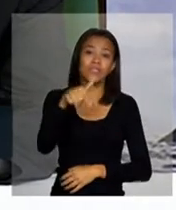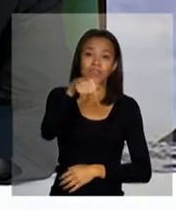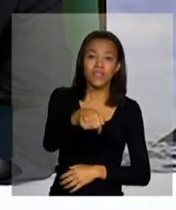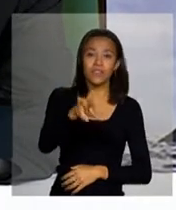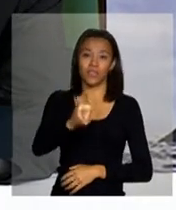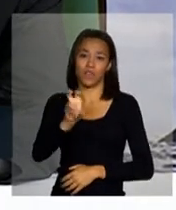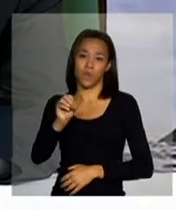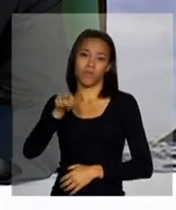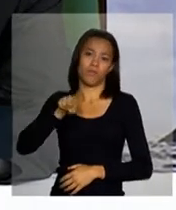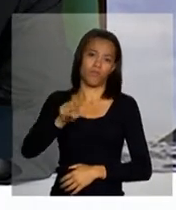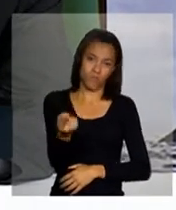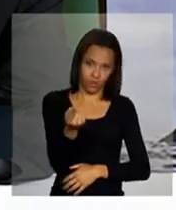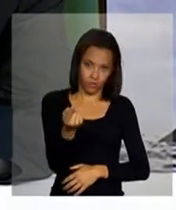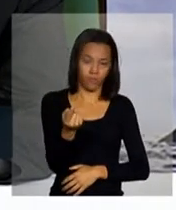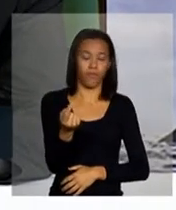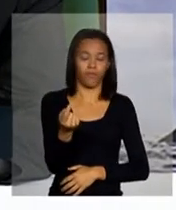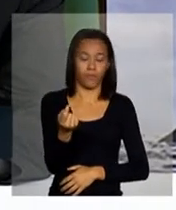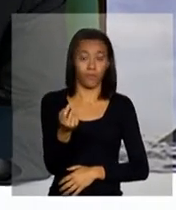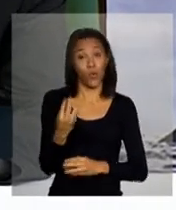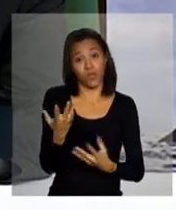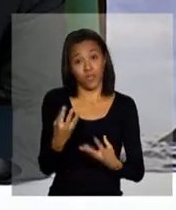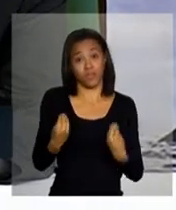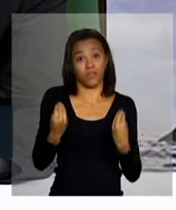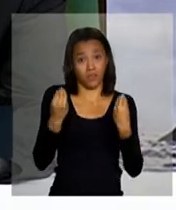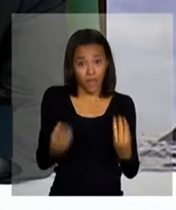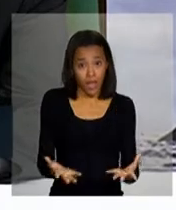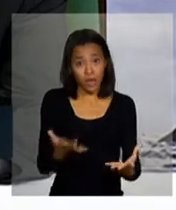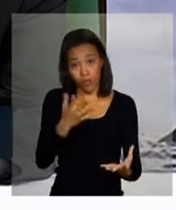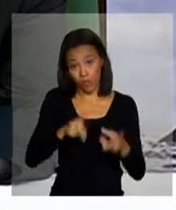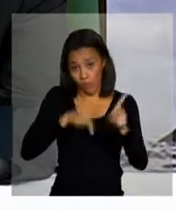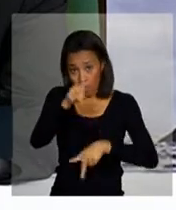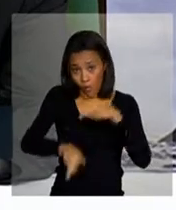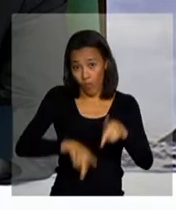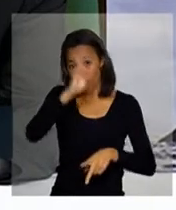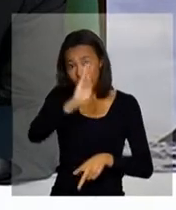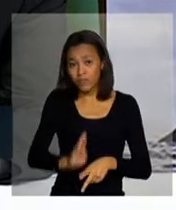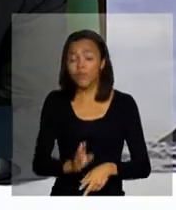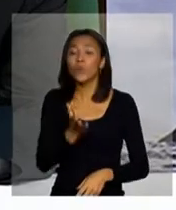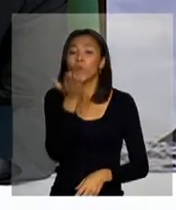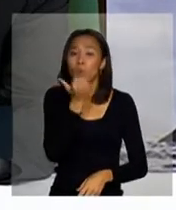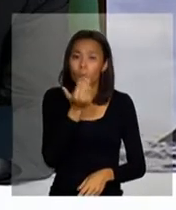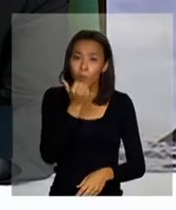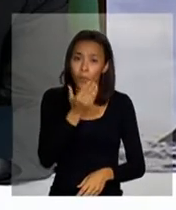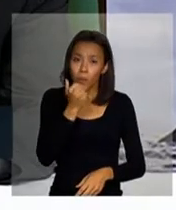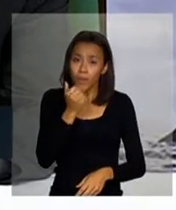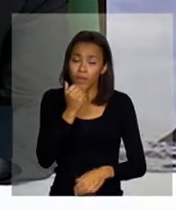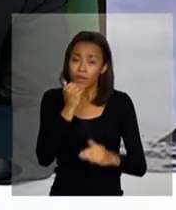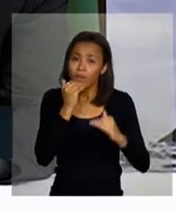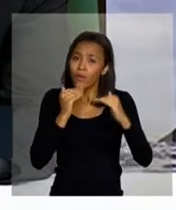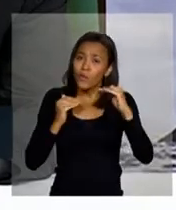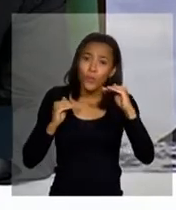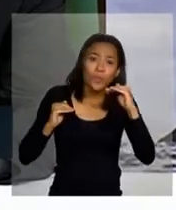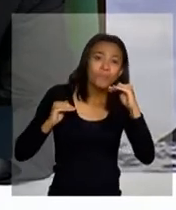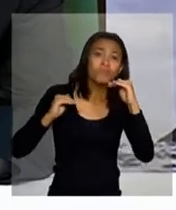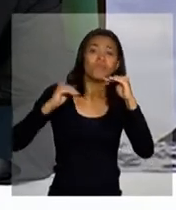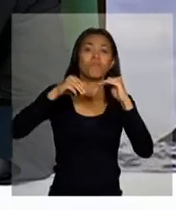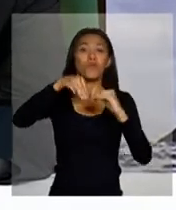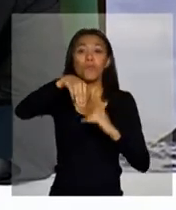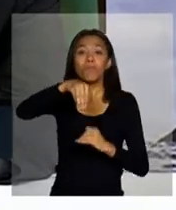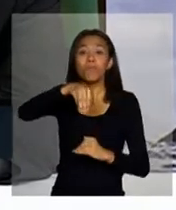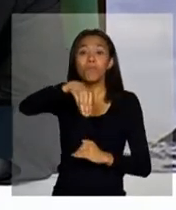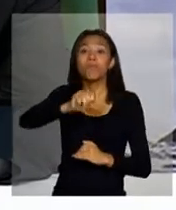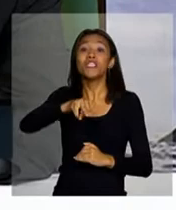seja, dá para o brasileiro comer o mínimo que a Organização Mundial de Saúde